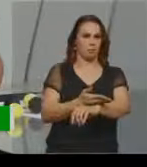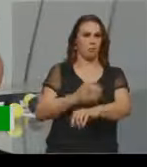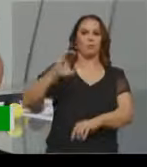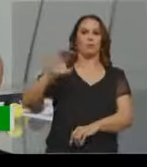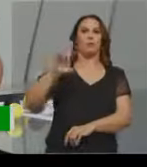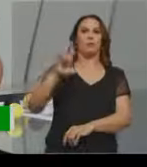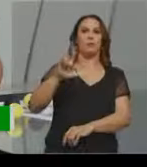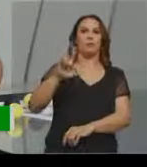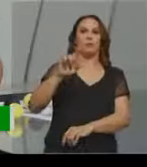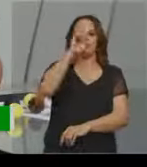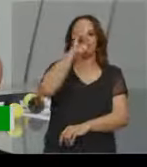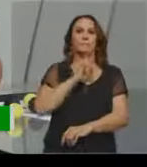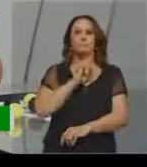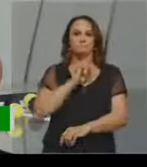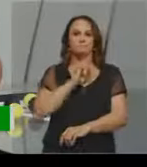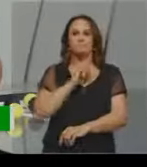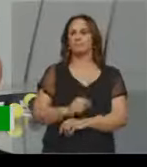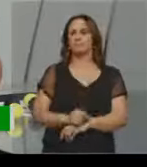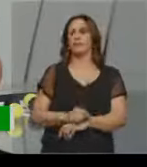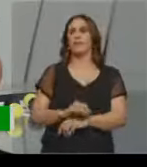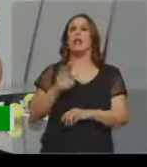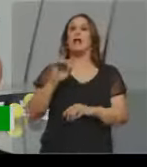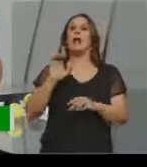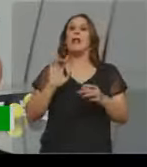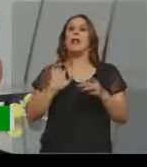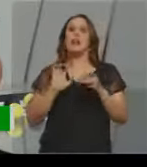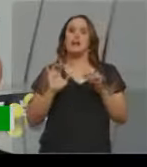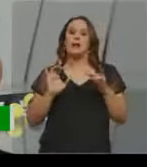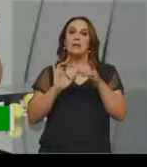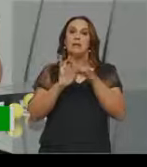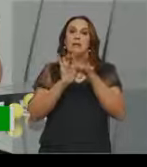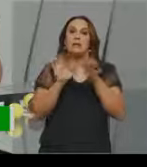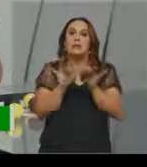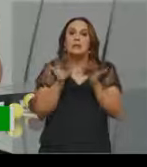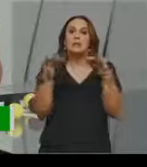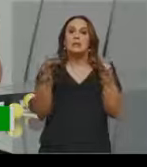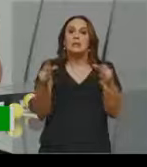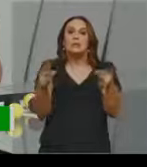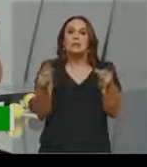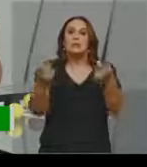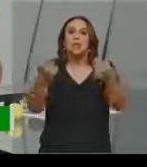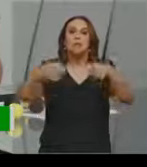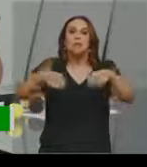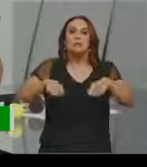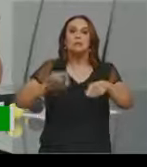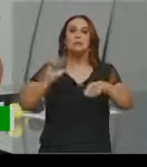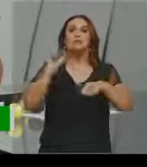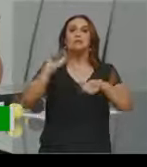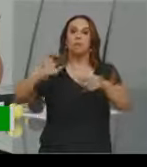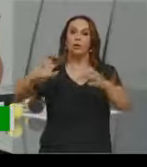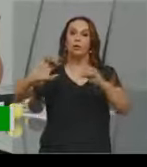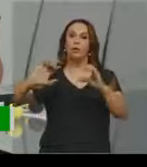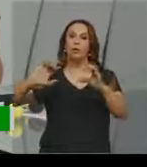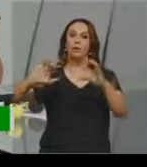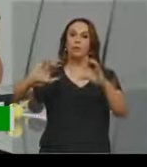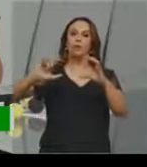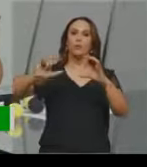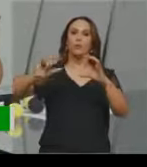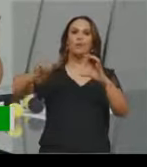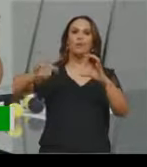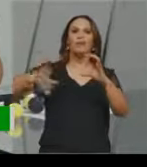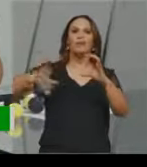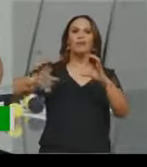Observe que a ligação simples, eu posso fazer isso aqui, ó. Ele rotaciona sobre o próprio eixo. Então,